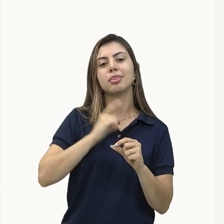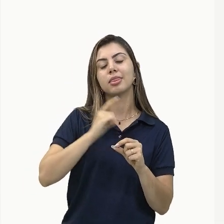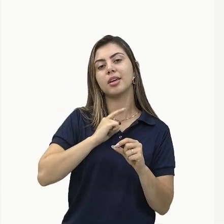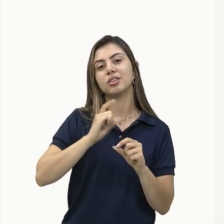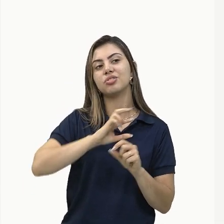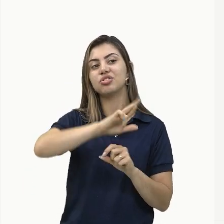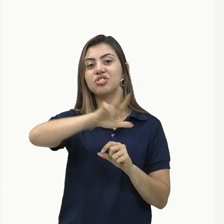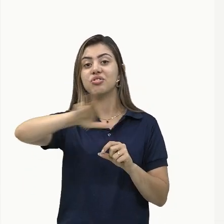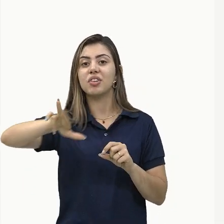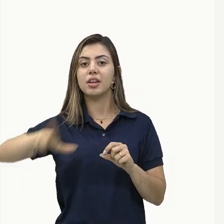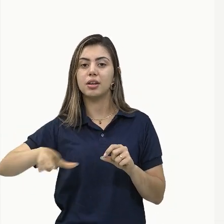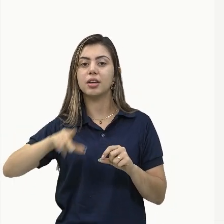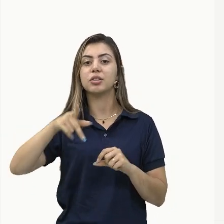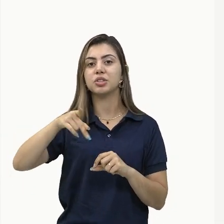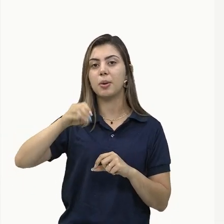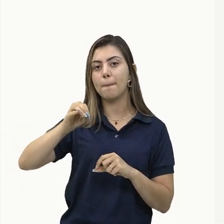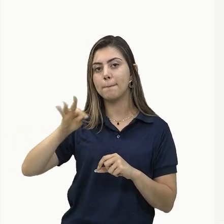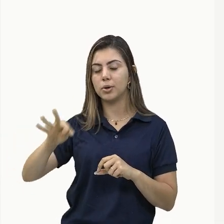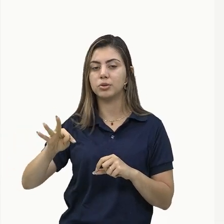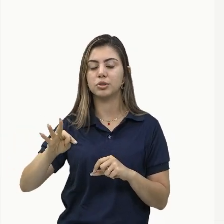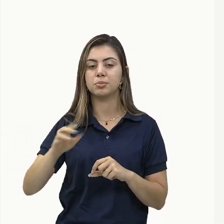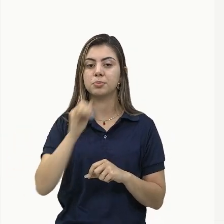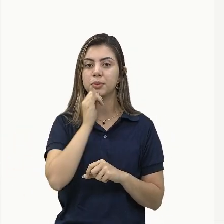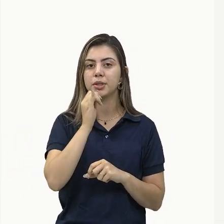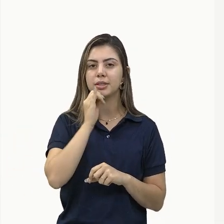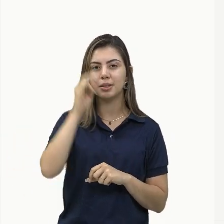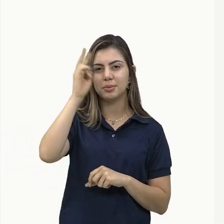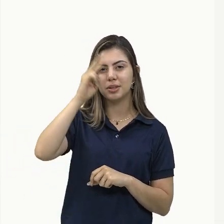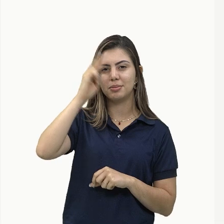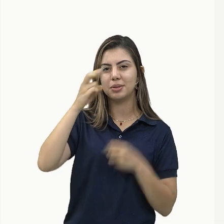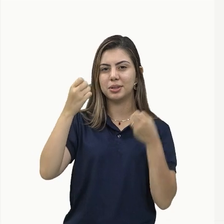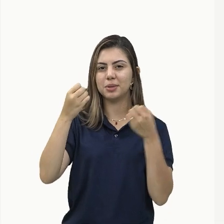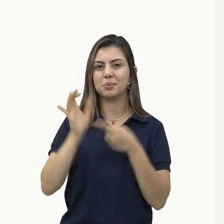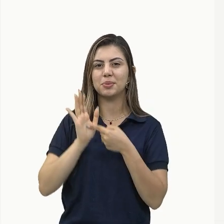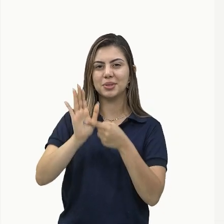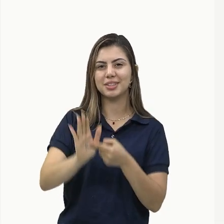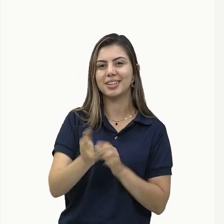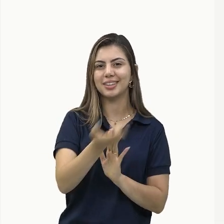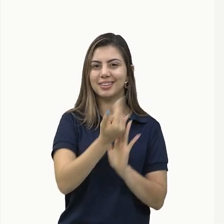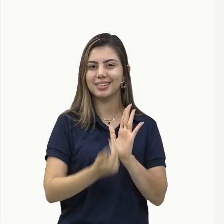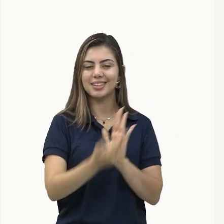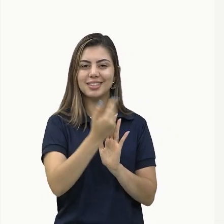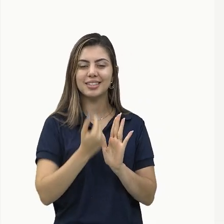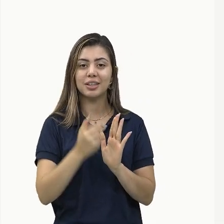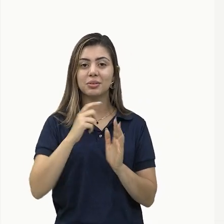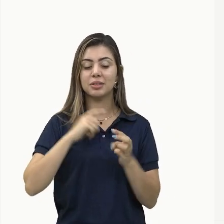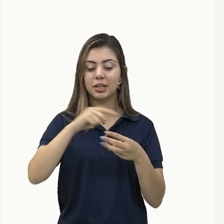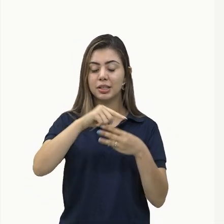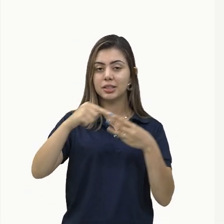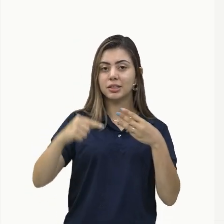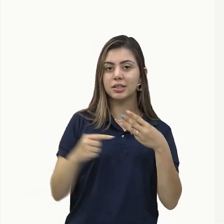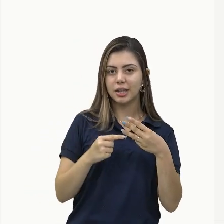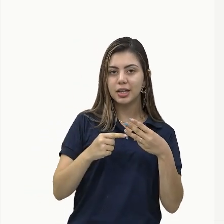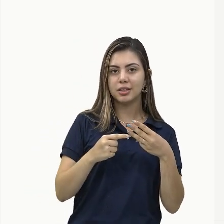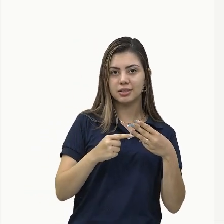tenho uma associação em série, como por exemplo, aquela associação que eu mostrei no desenho anterior com três